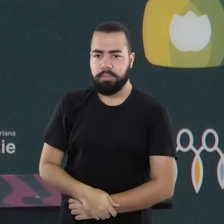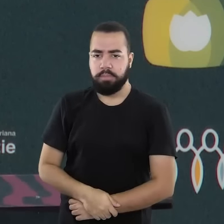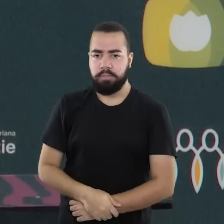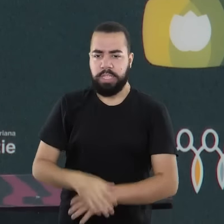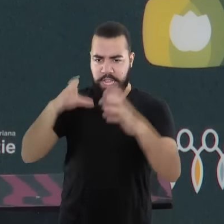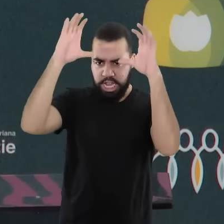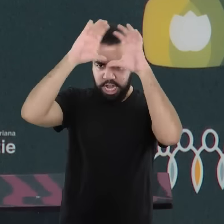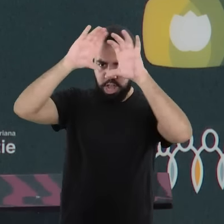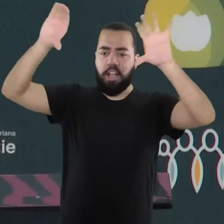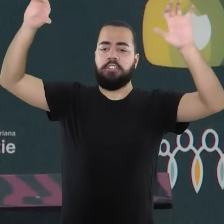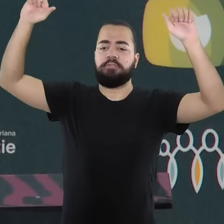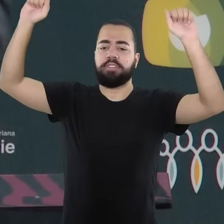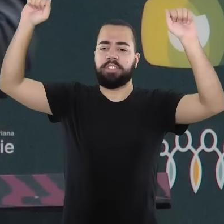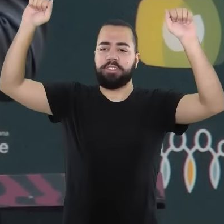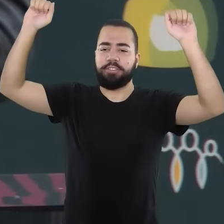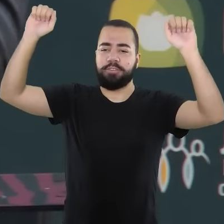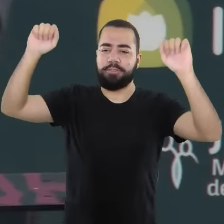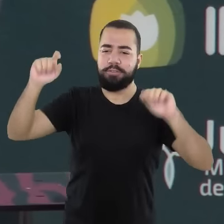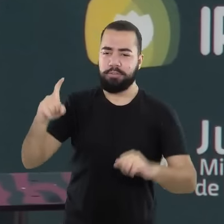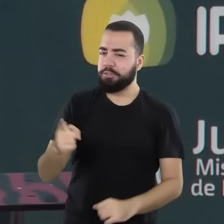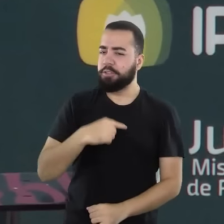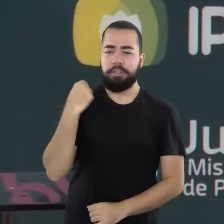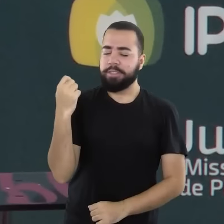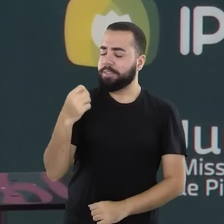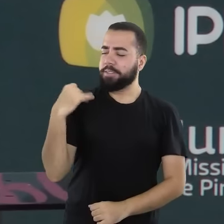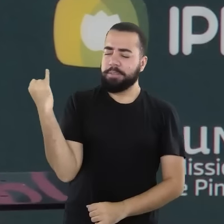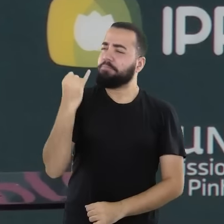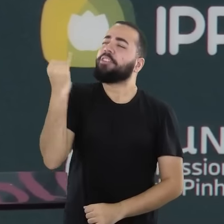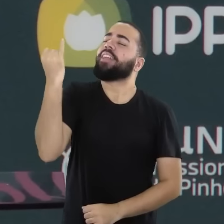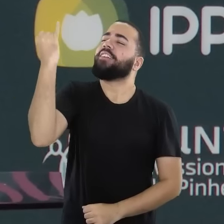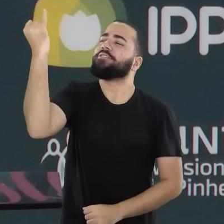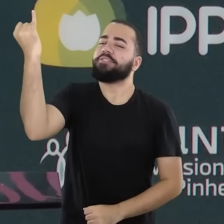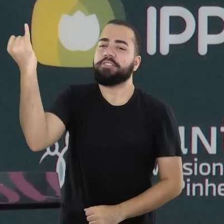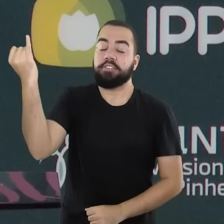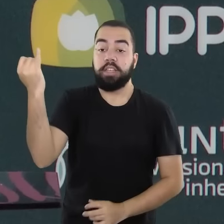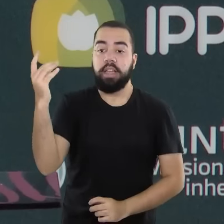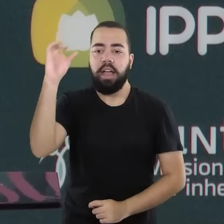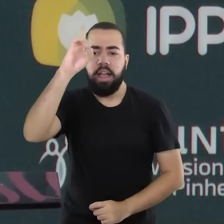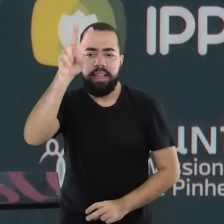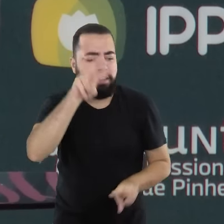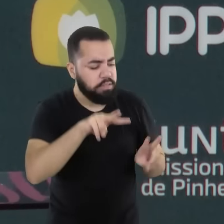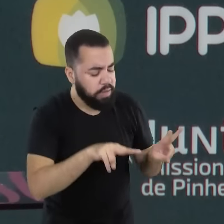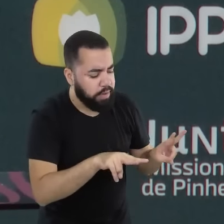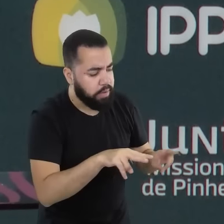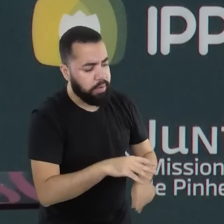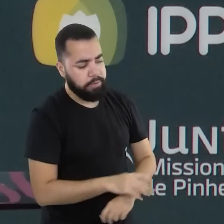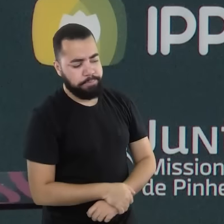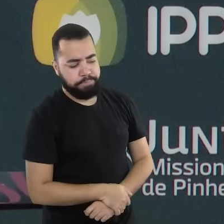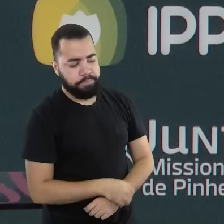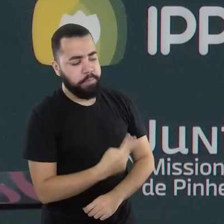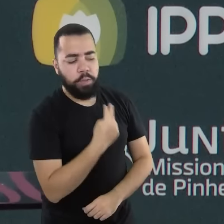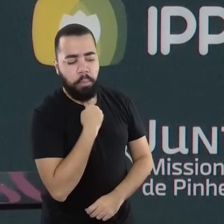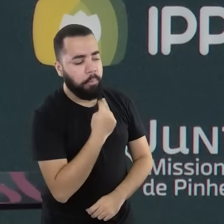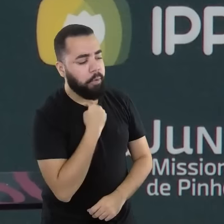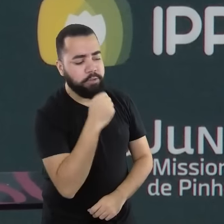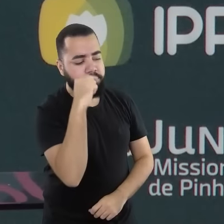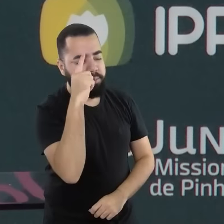Nós somos o que tem de melhor. E Deus olha na soberba.